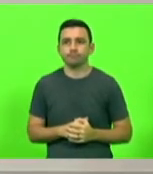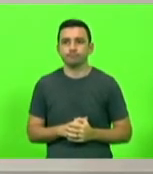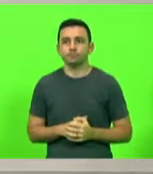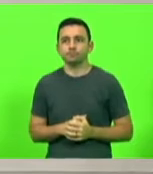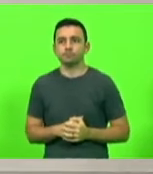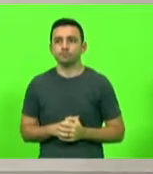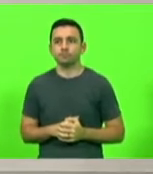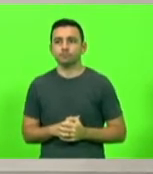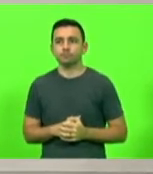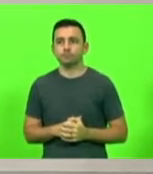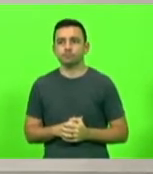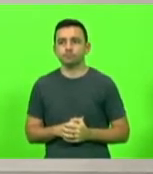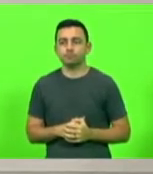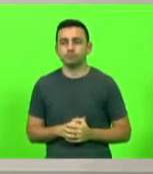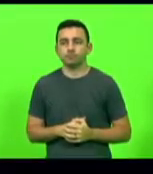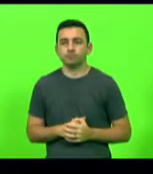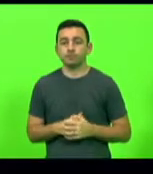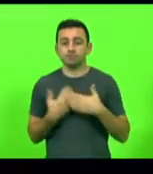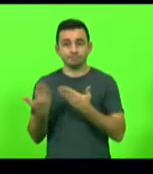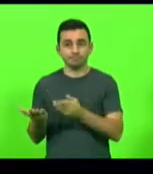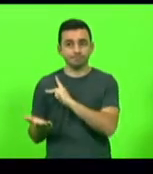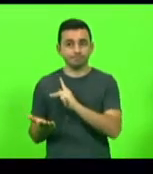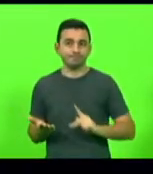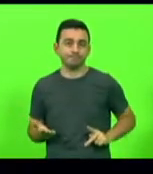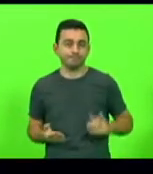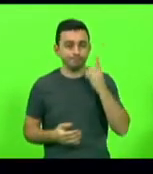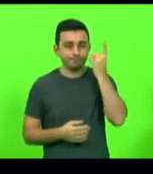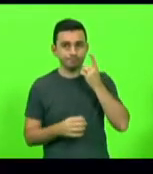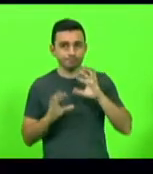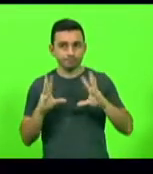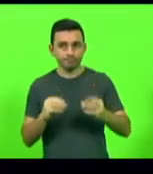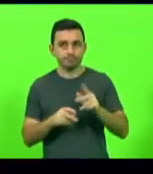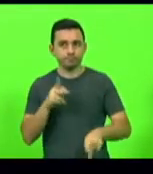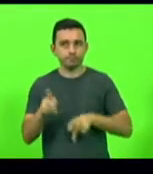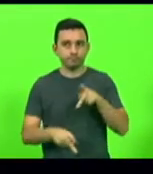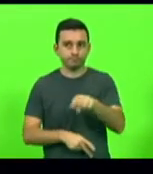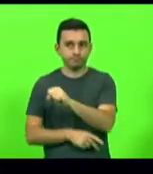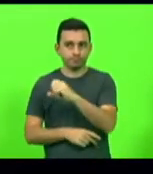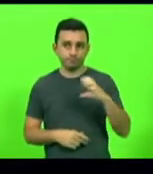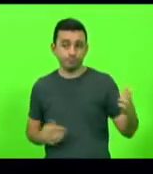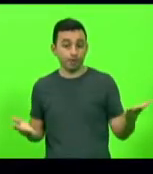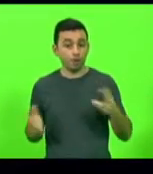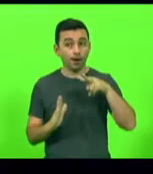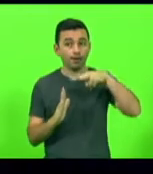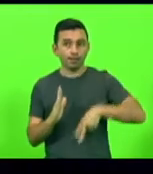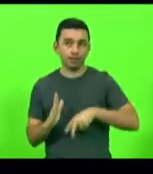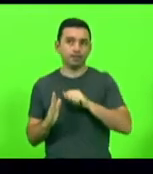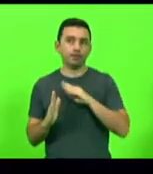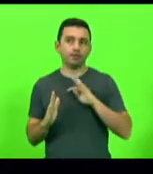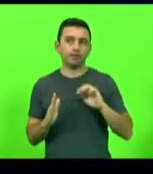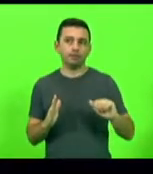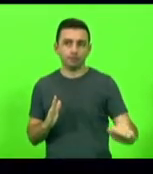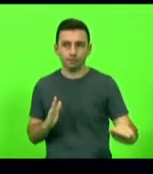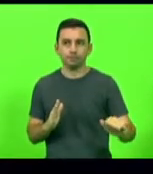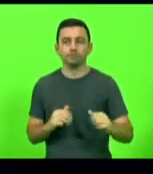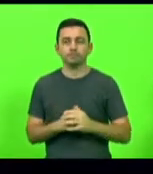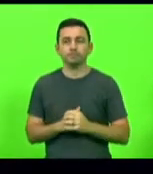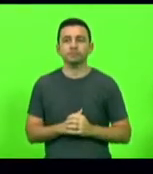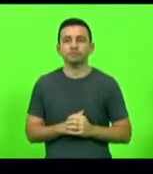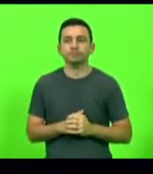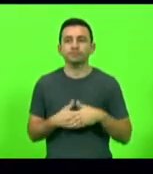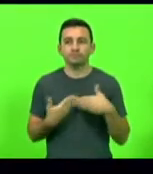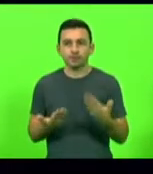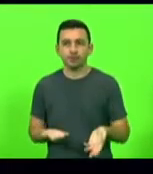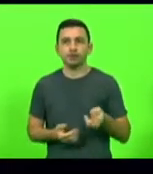Senhor presidente, senhores deputados, senhoras deputadas, estimados catarinenses, passe então a leitura da ata da